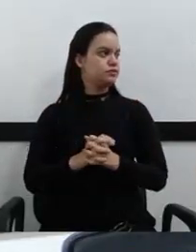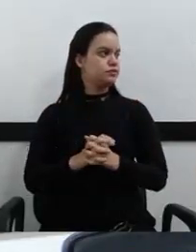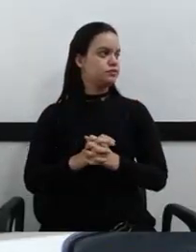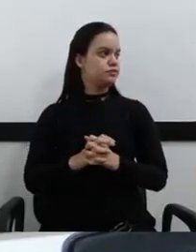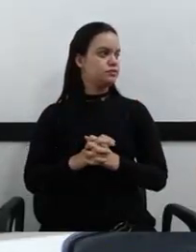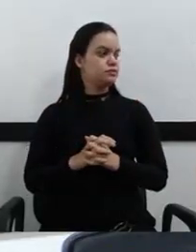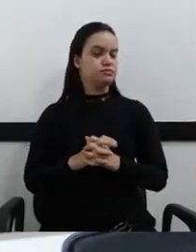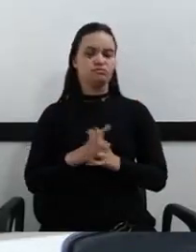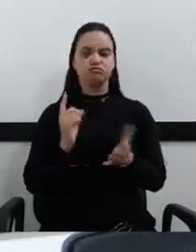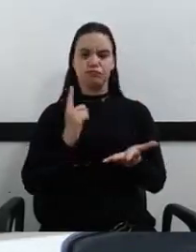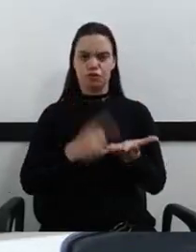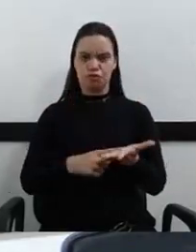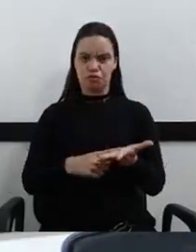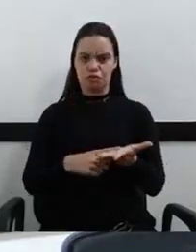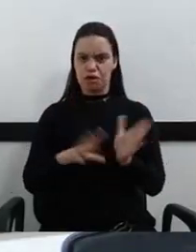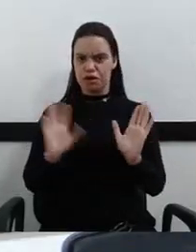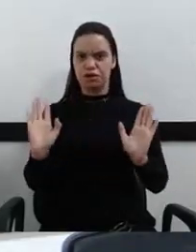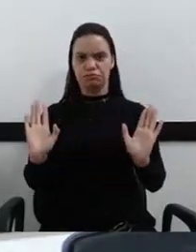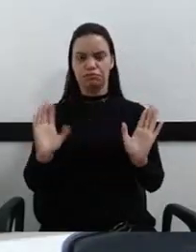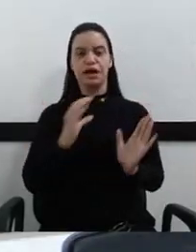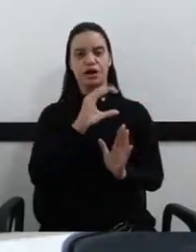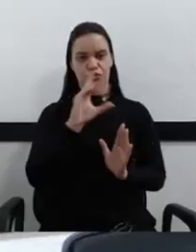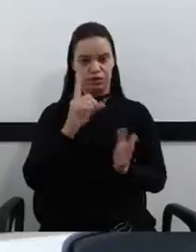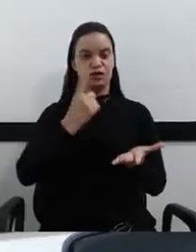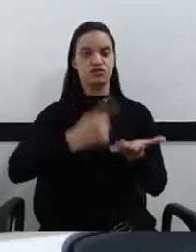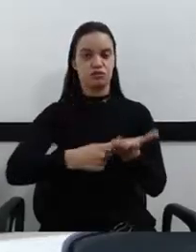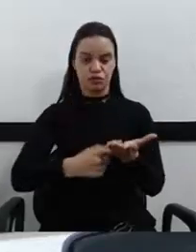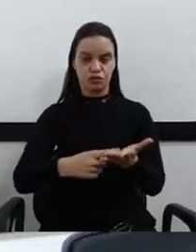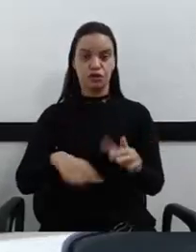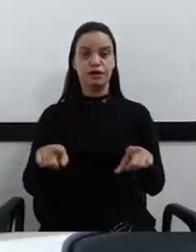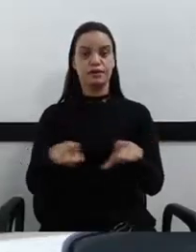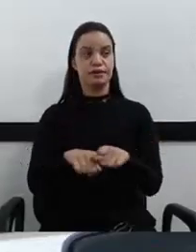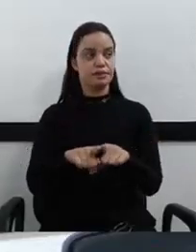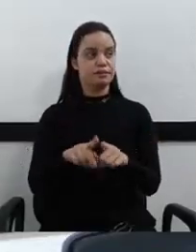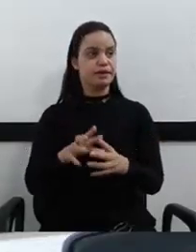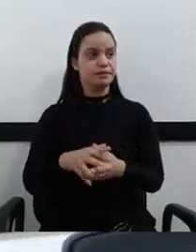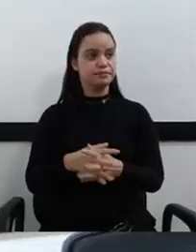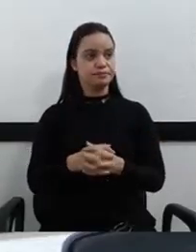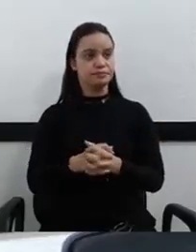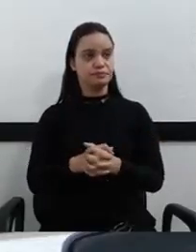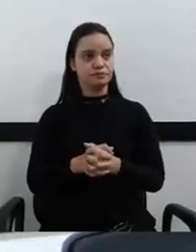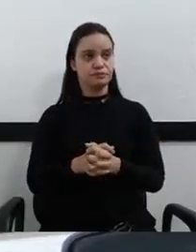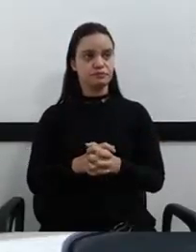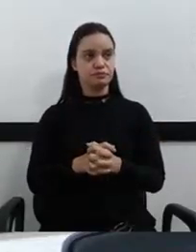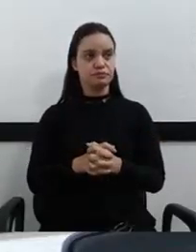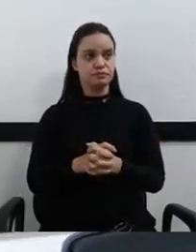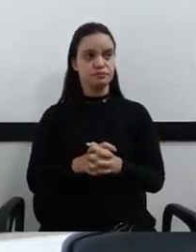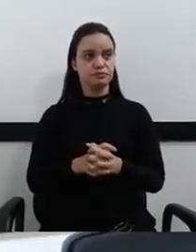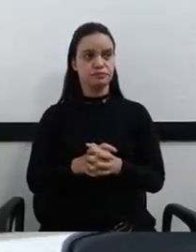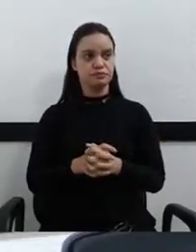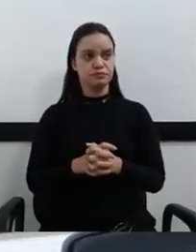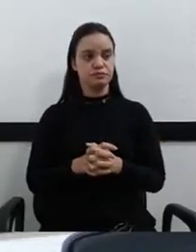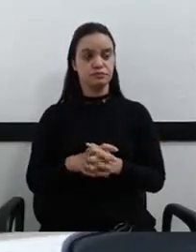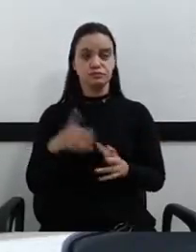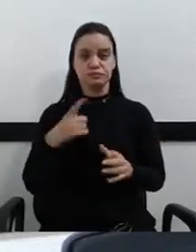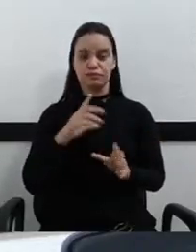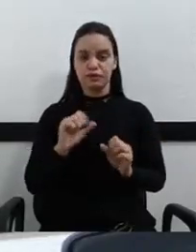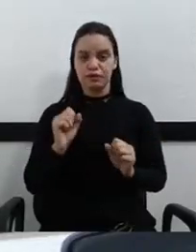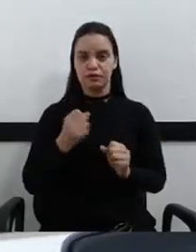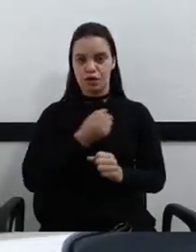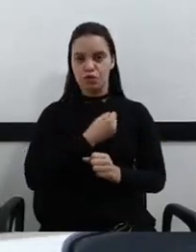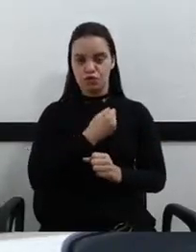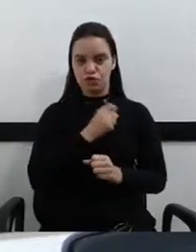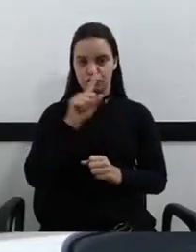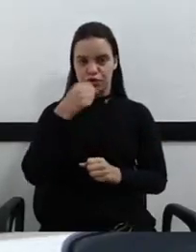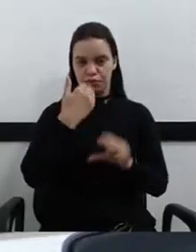Pode perguntar. A coordenação concorda e tem manifestação da coordenação, ela juntou os e-mails. Se você quiser, eu passo o número, isso